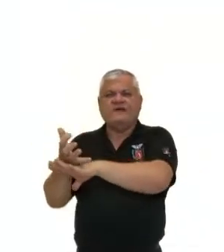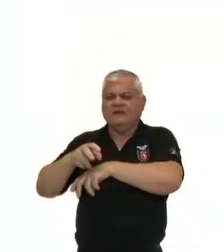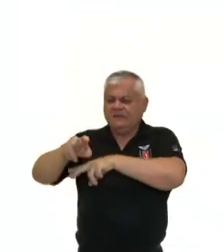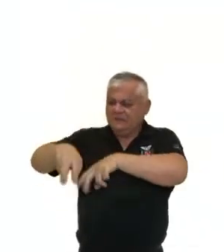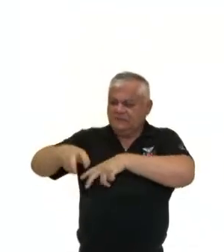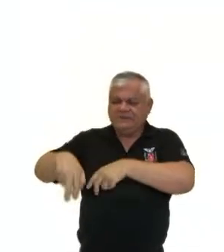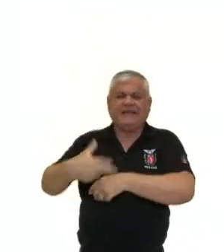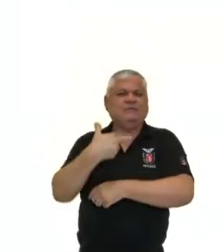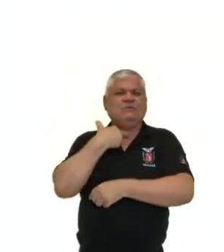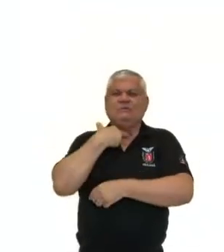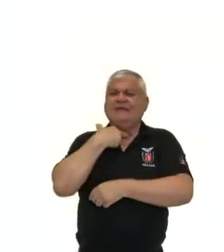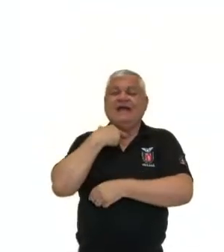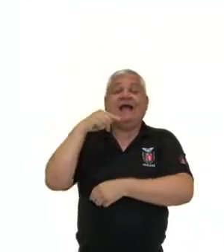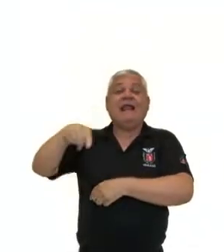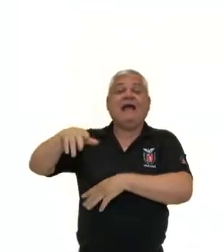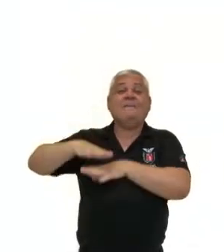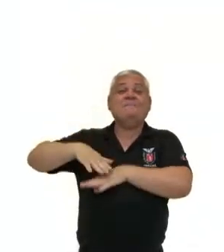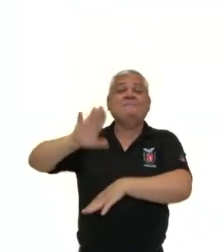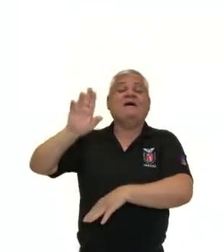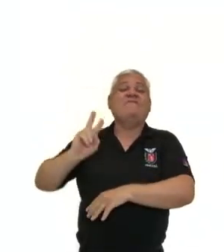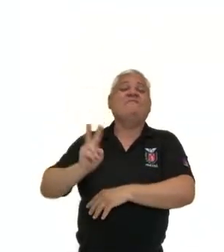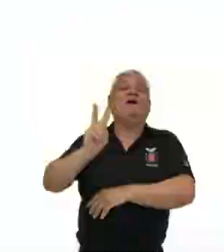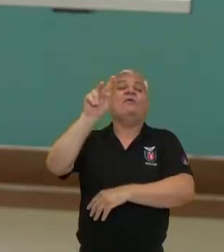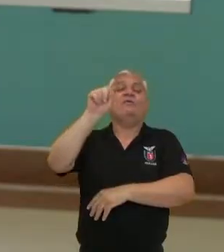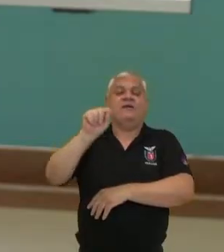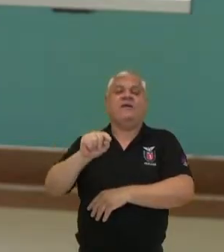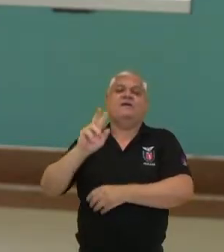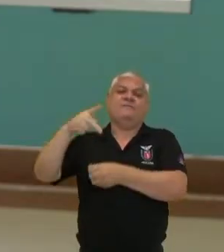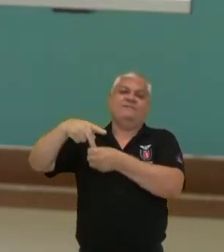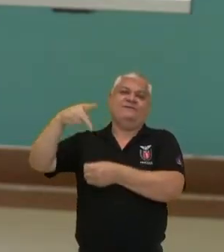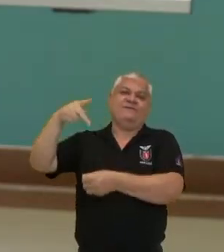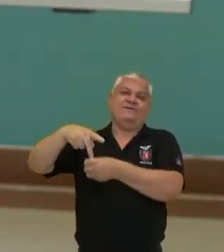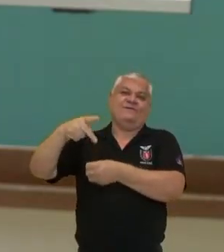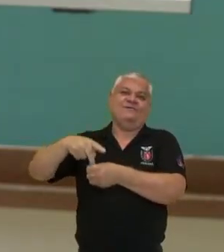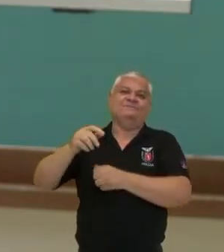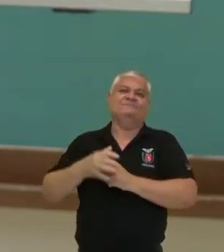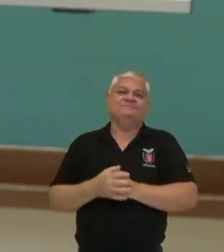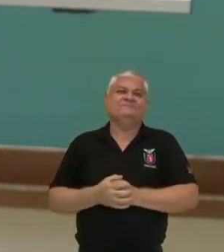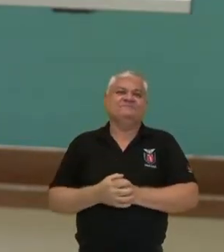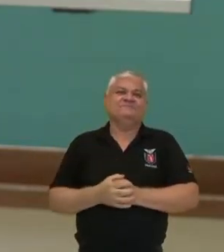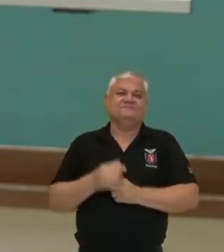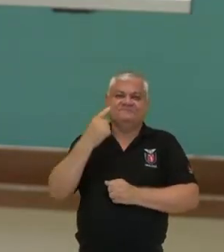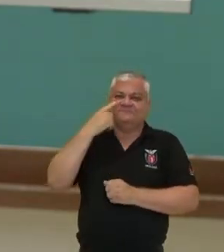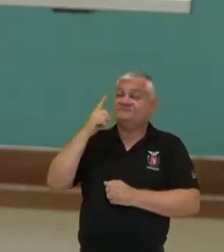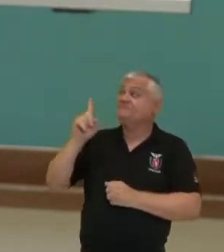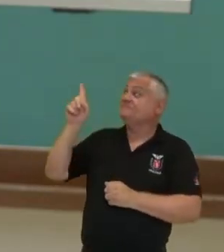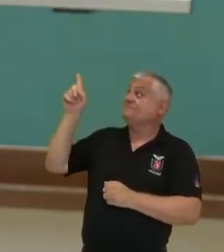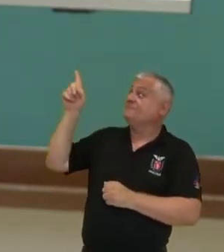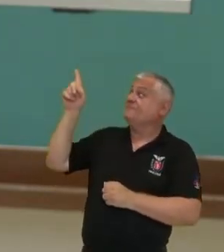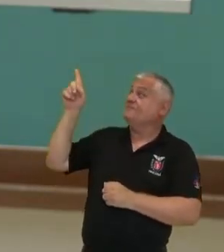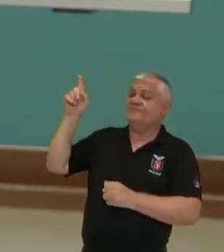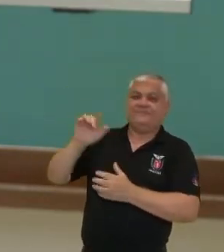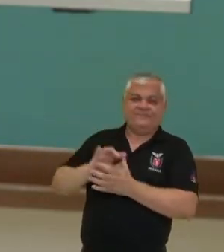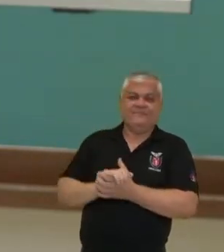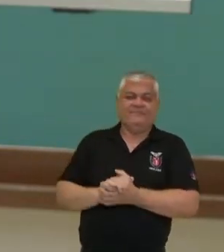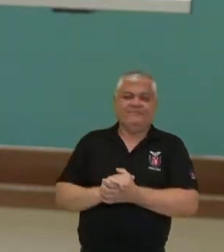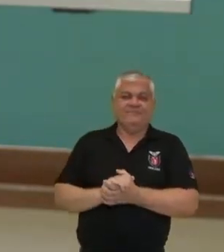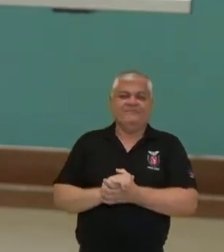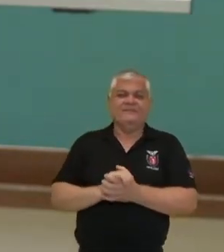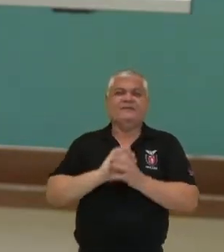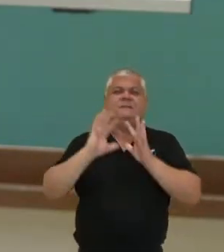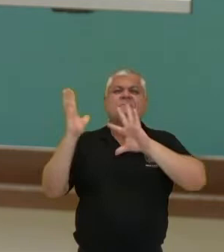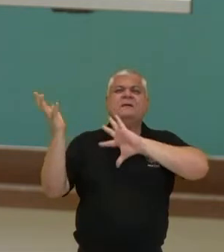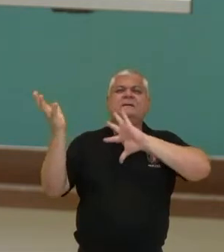a maior riqueza que eles possuem é sem dúvida o petróleo Santo olharmos aqui o tipo de clima